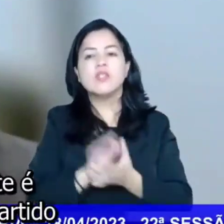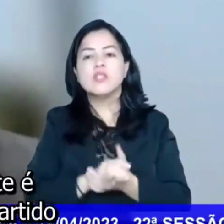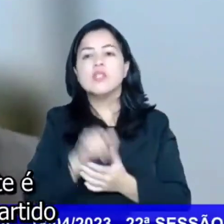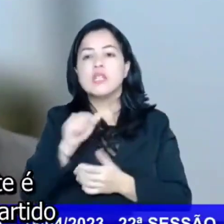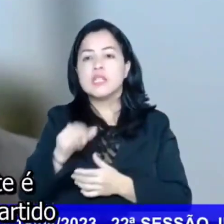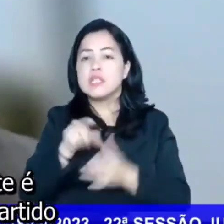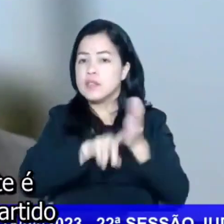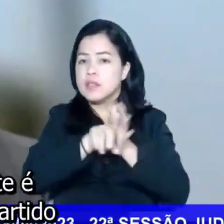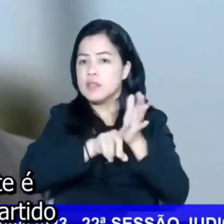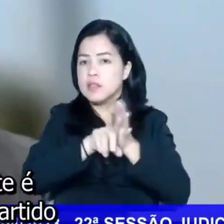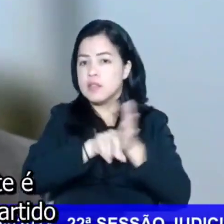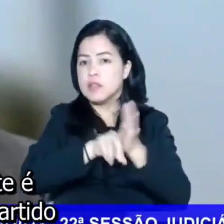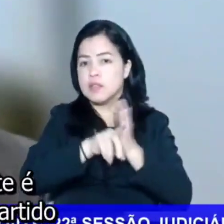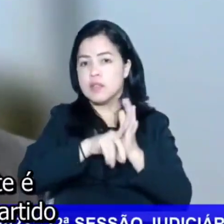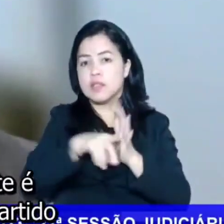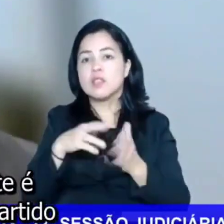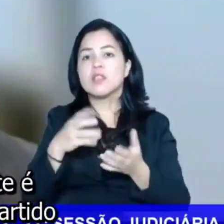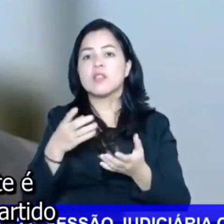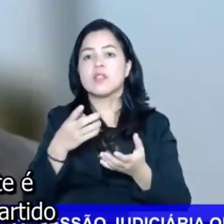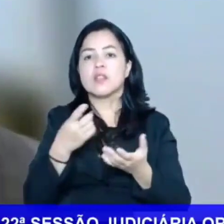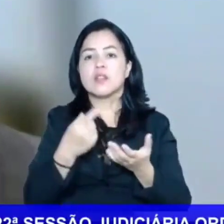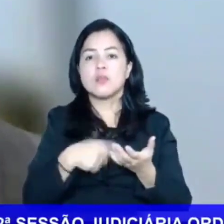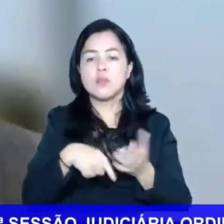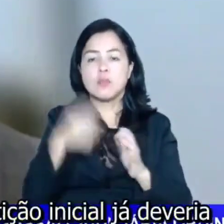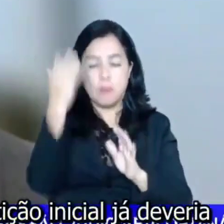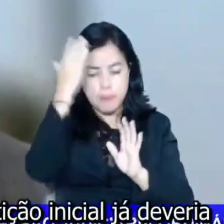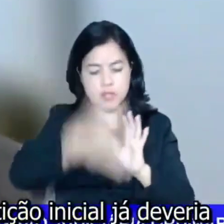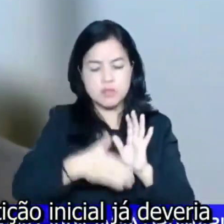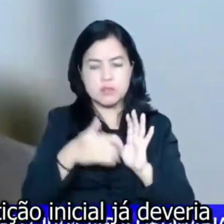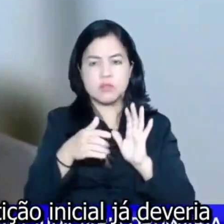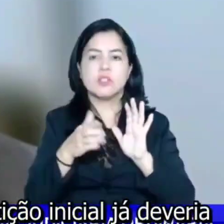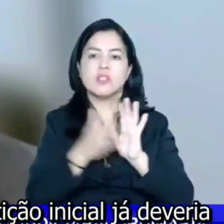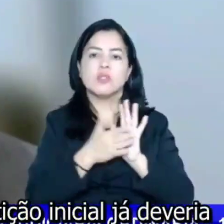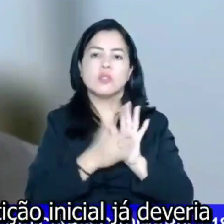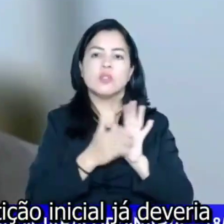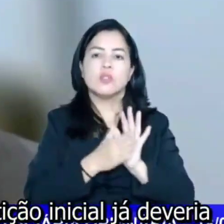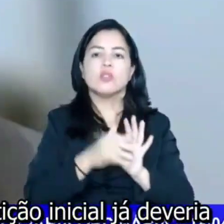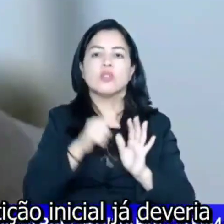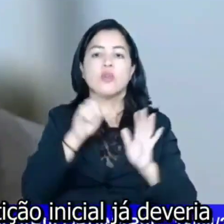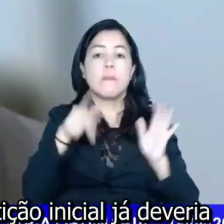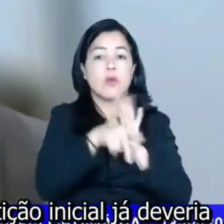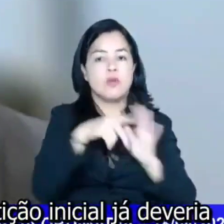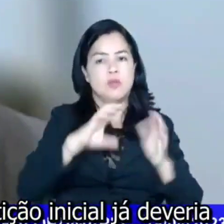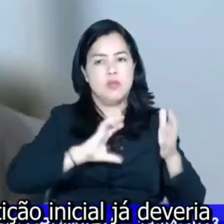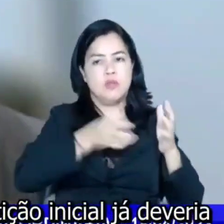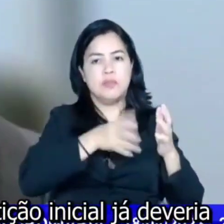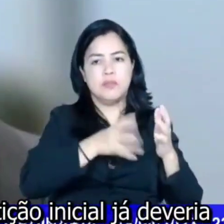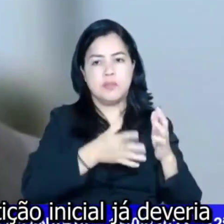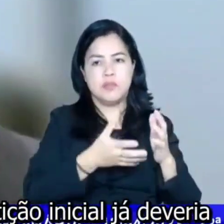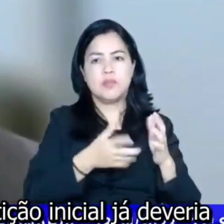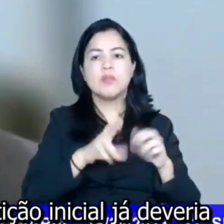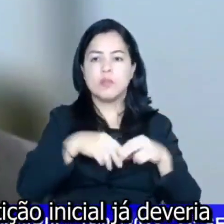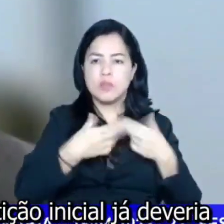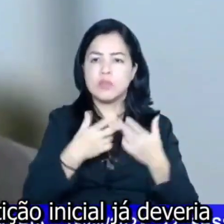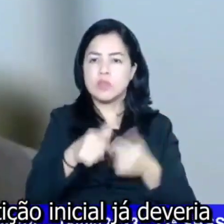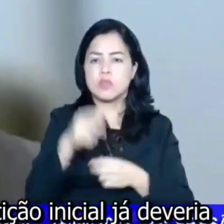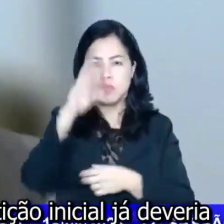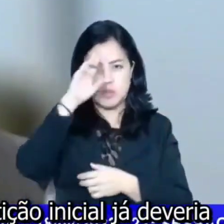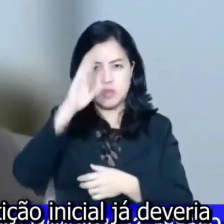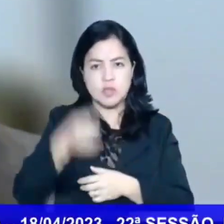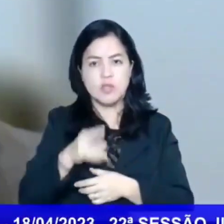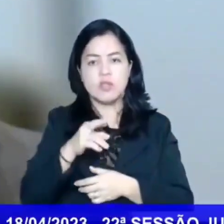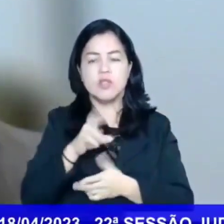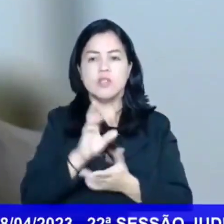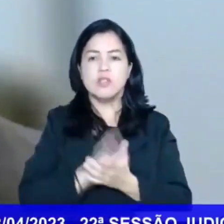é feita na prestação de contas nacional do partido. Então, veja, excelência, que somente por essa razão a petição inicial